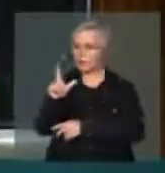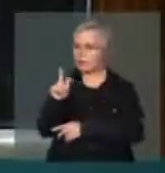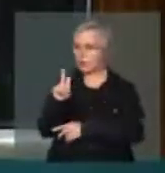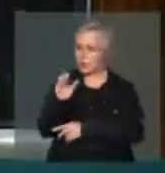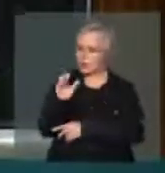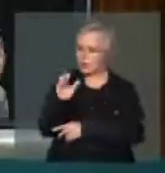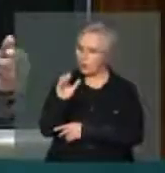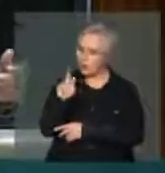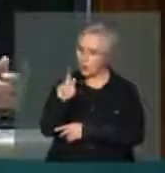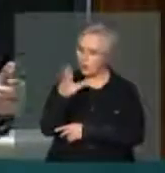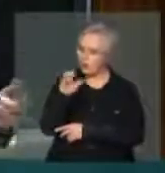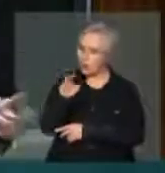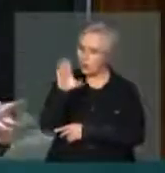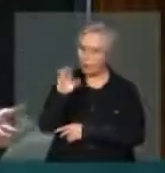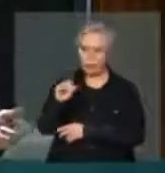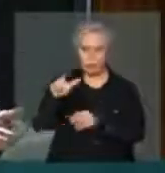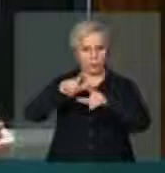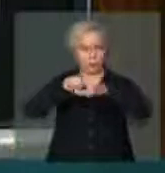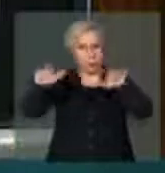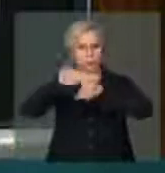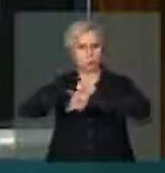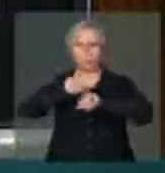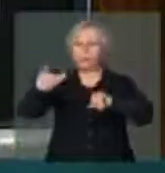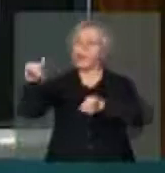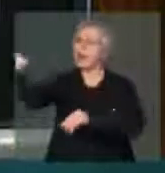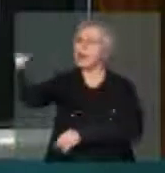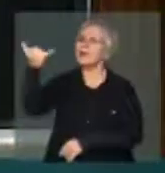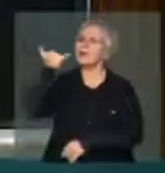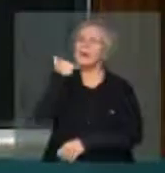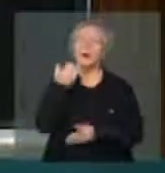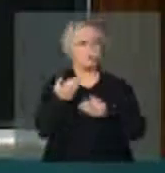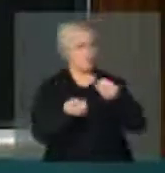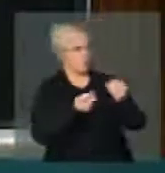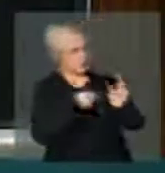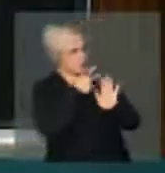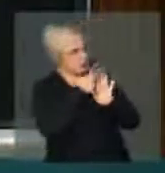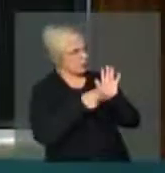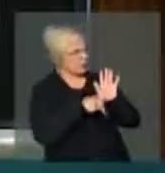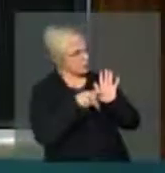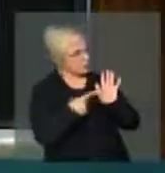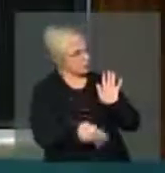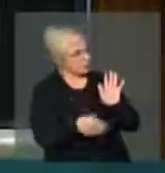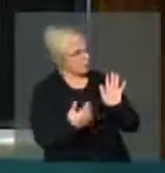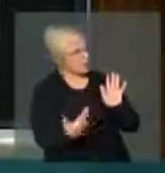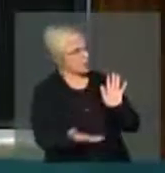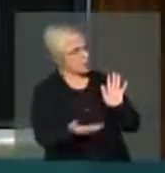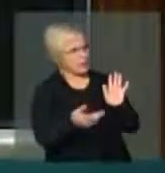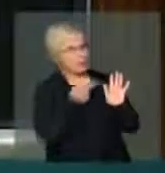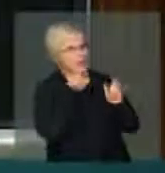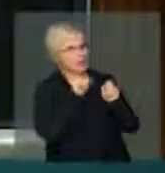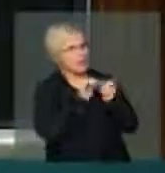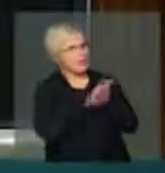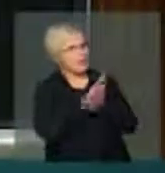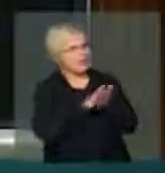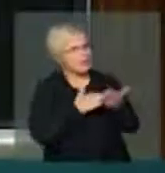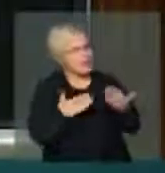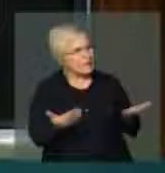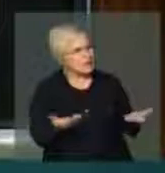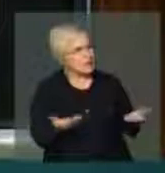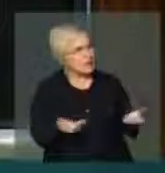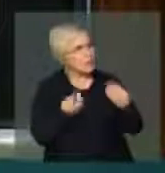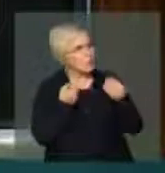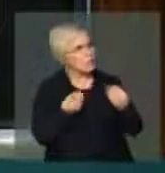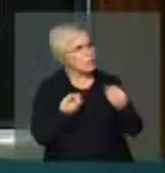Globo ligou para mim e tomou conta. Como é que tem esse projeto seu e não se faz essa